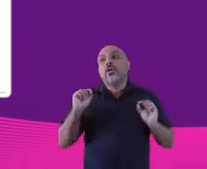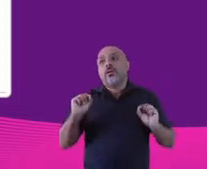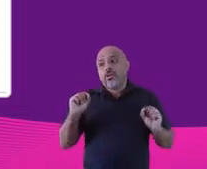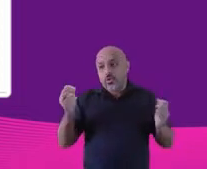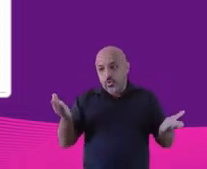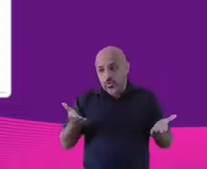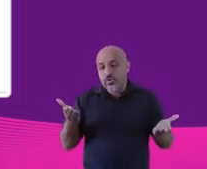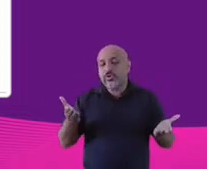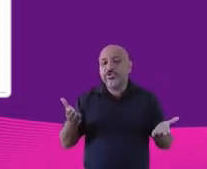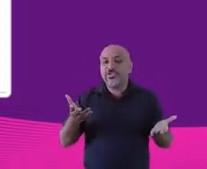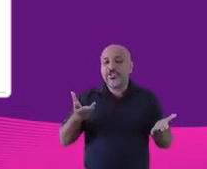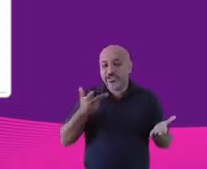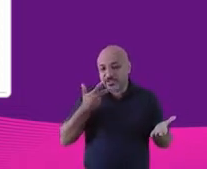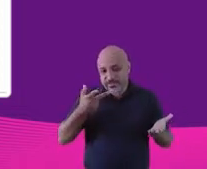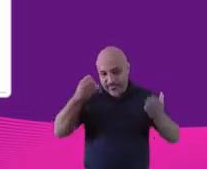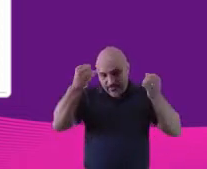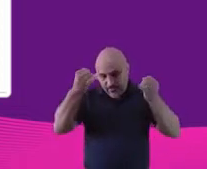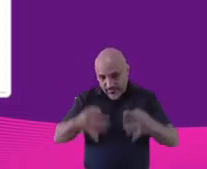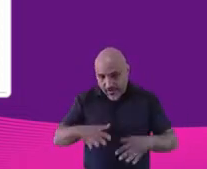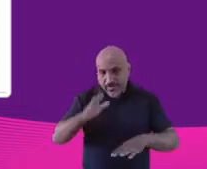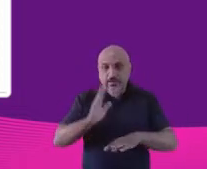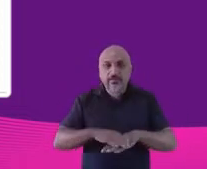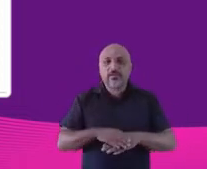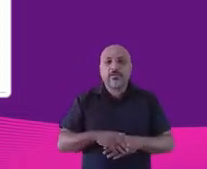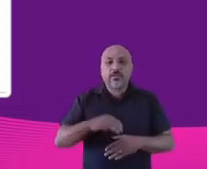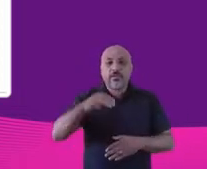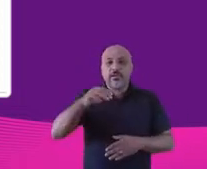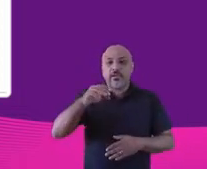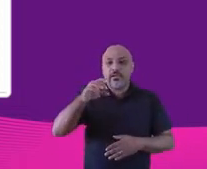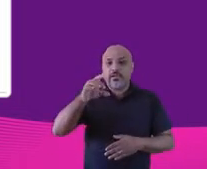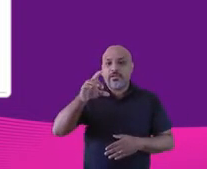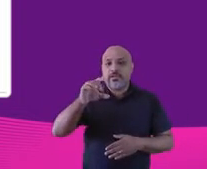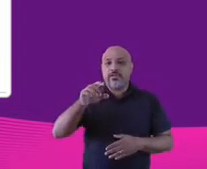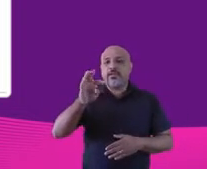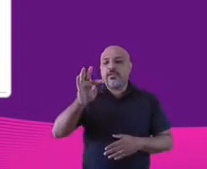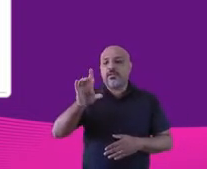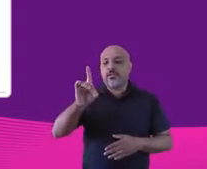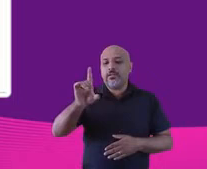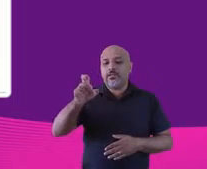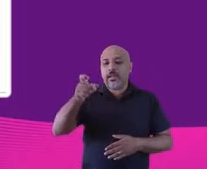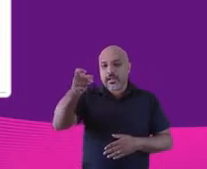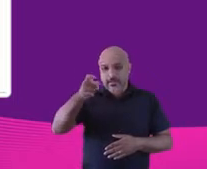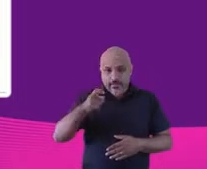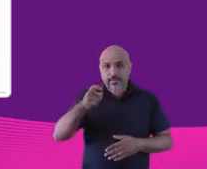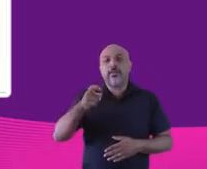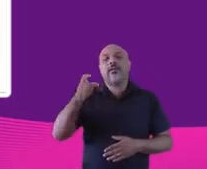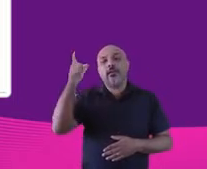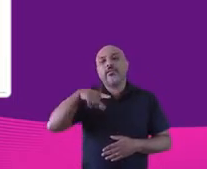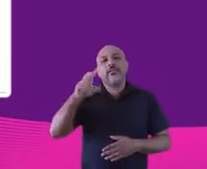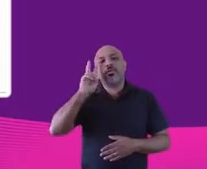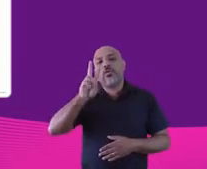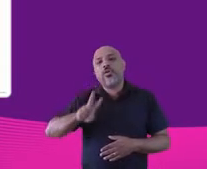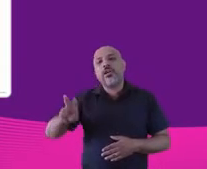fala talidomida e dexa, a gente é olhado de